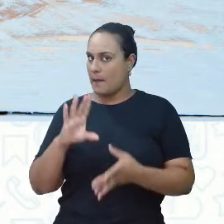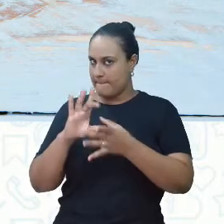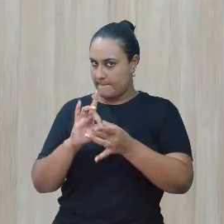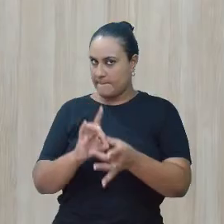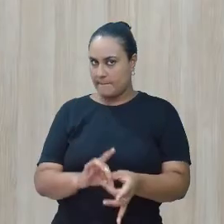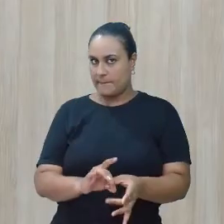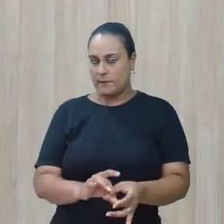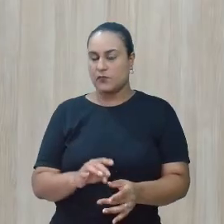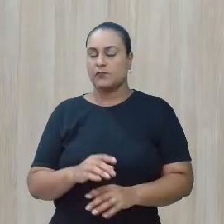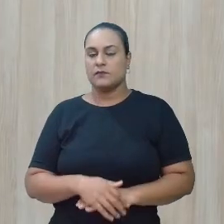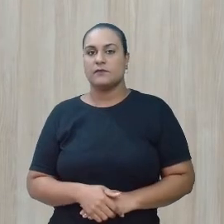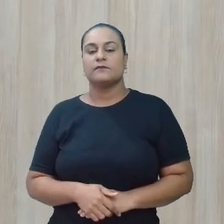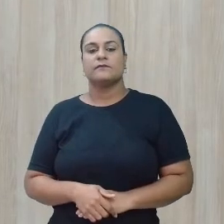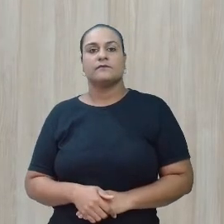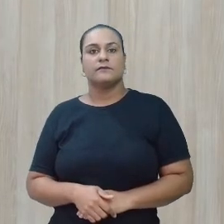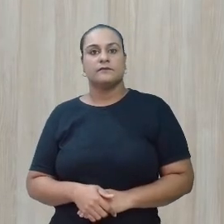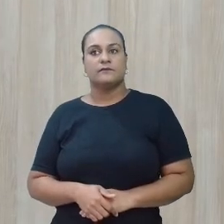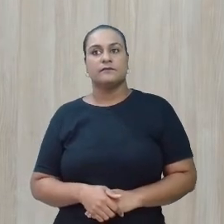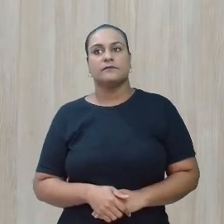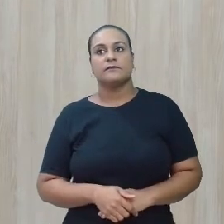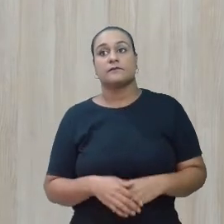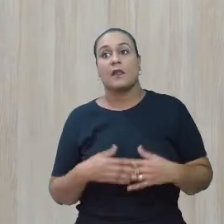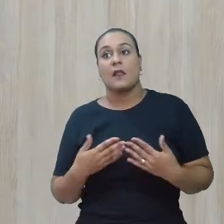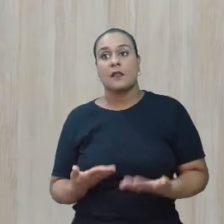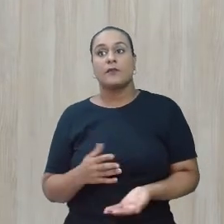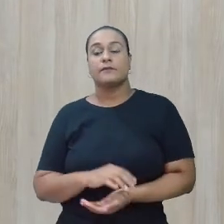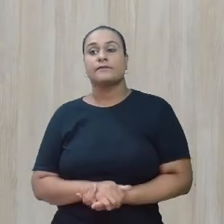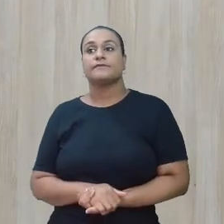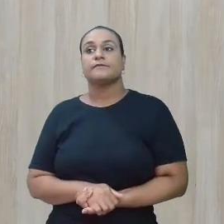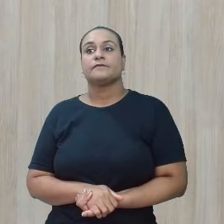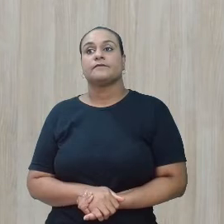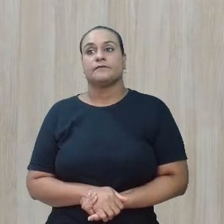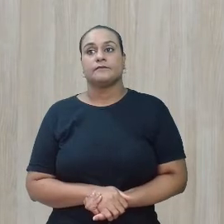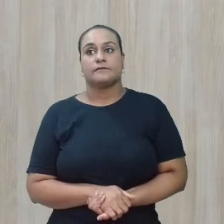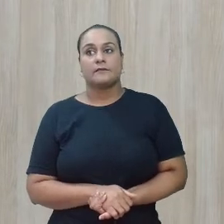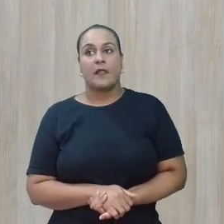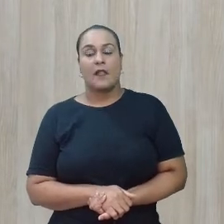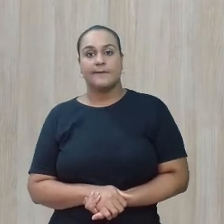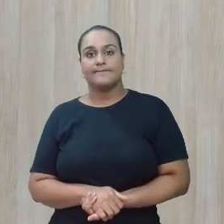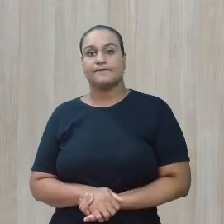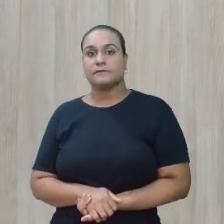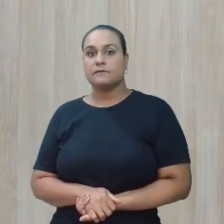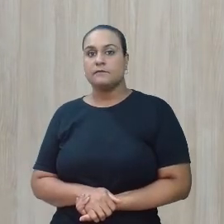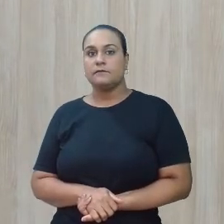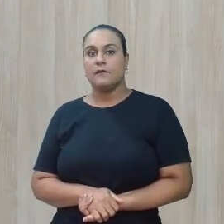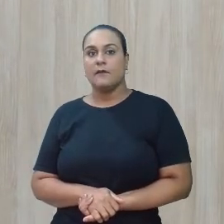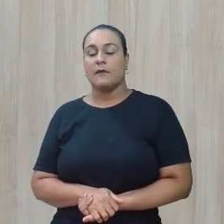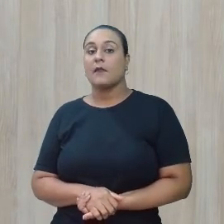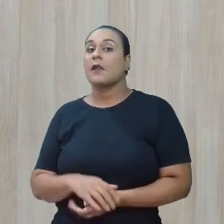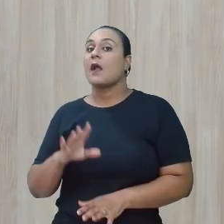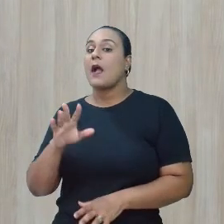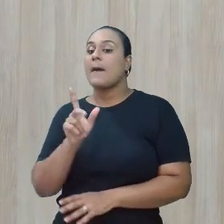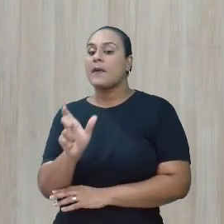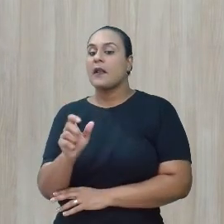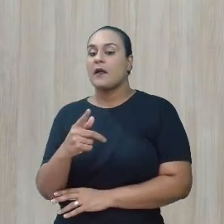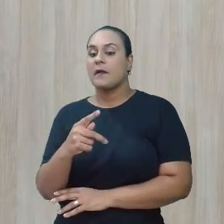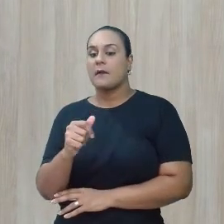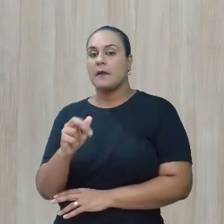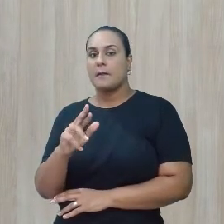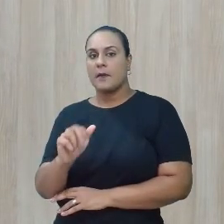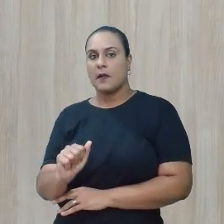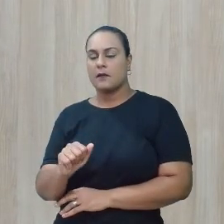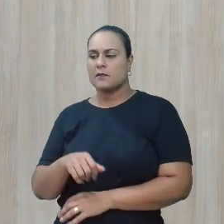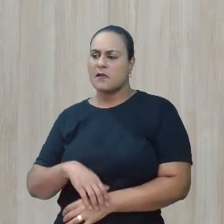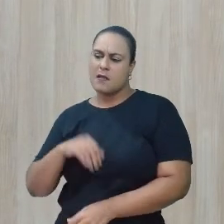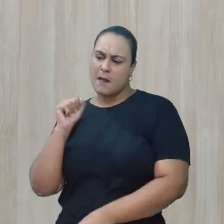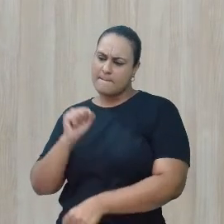né? Tudo que a gente fala está inserido de contexto. Então, vamos lá. Ó, vamos pegar a palavrinha para. Quando eu digo assim,